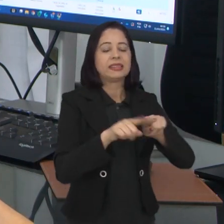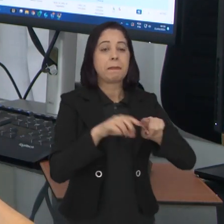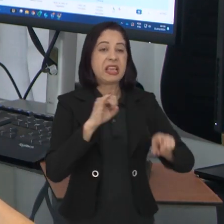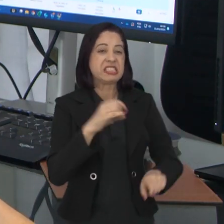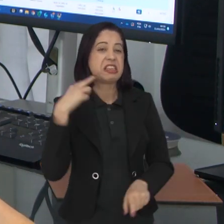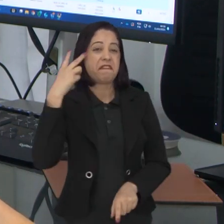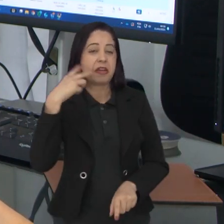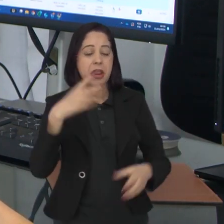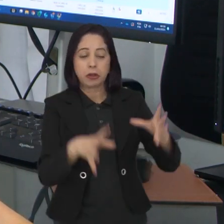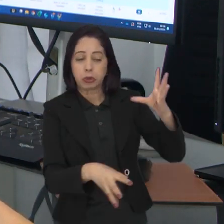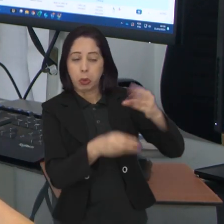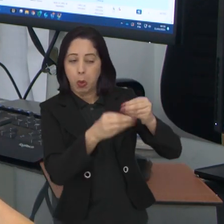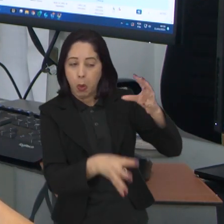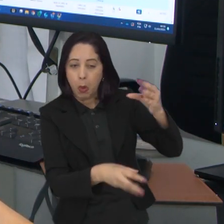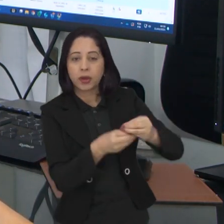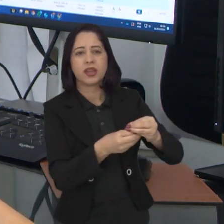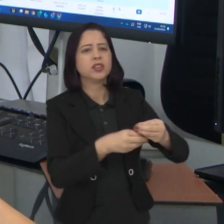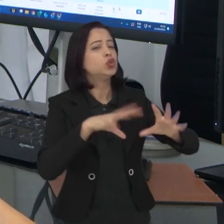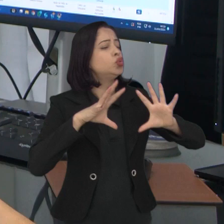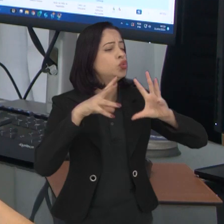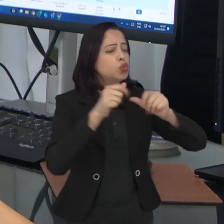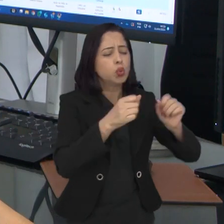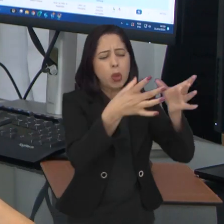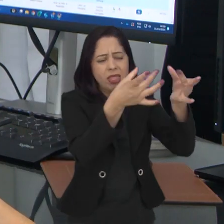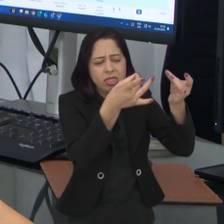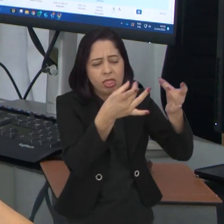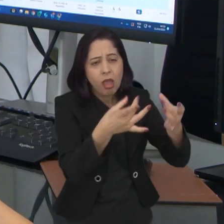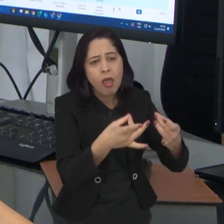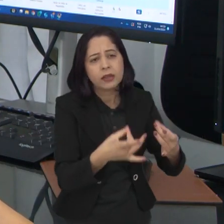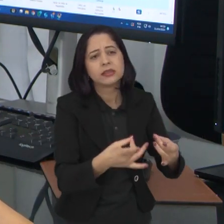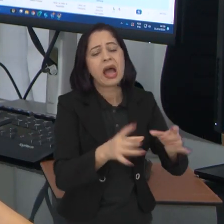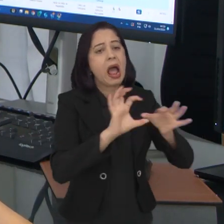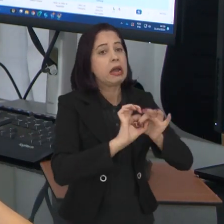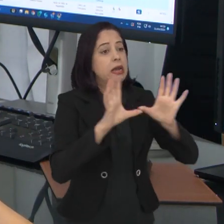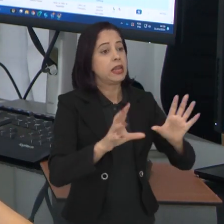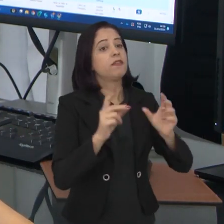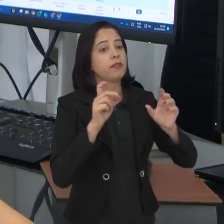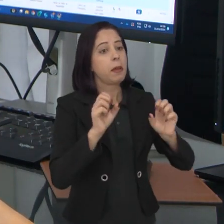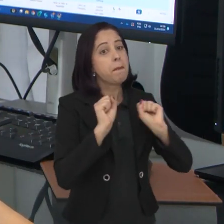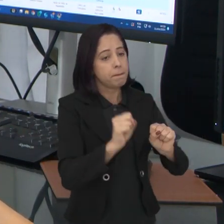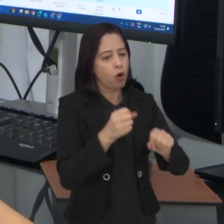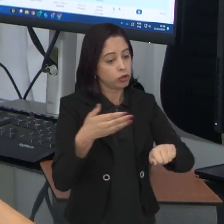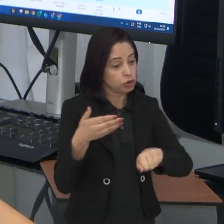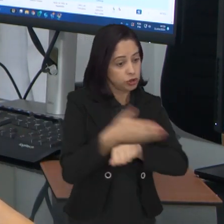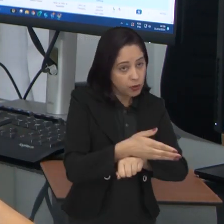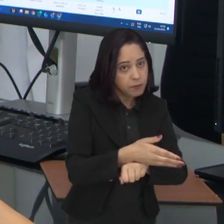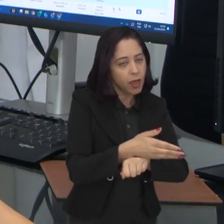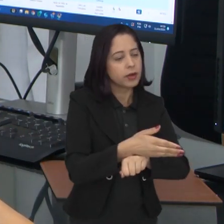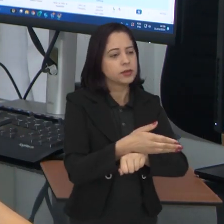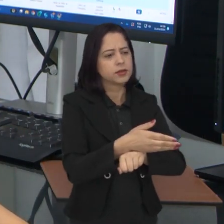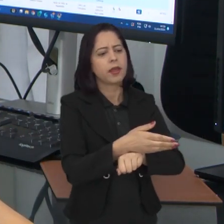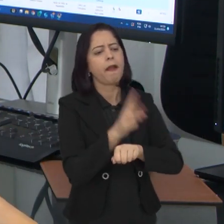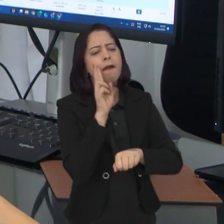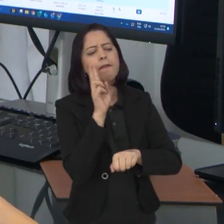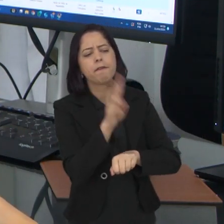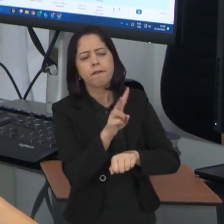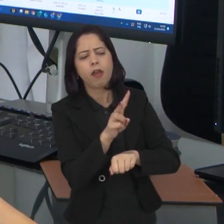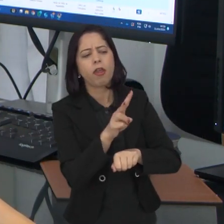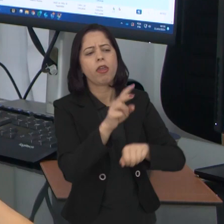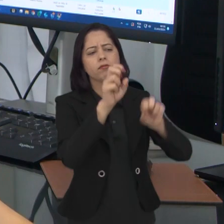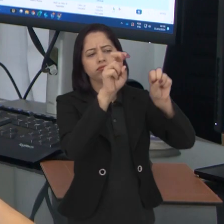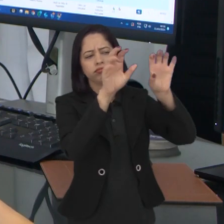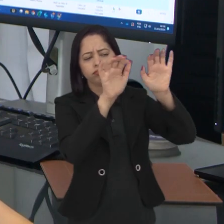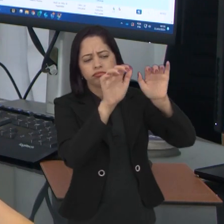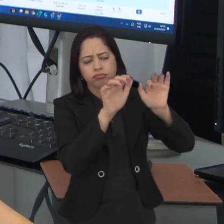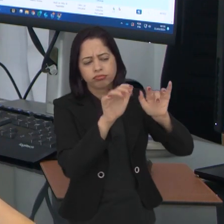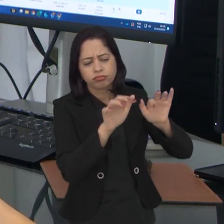comissões permanentes, enfim, toda a discussão do processo legislativo está disponível para a população, que consegue assim acompanhar o debate da Câmara, exercer o